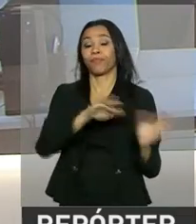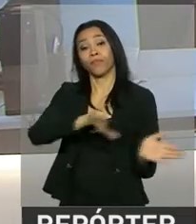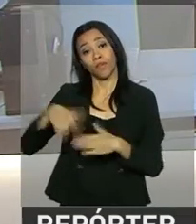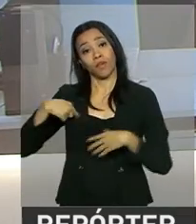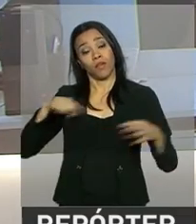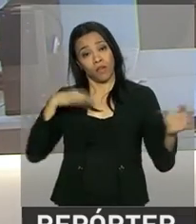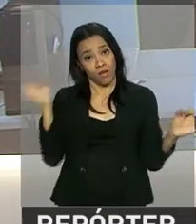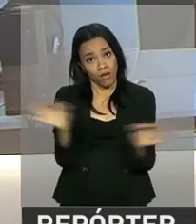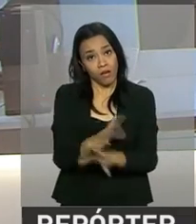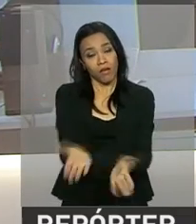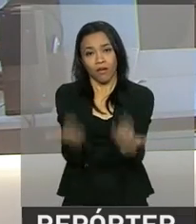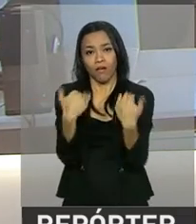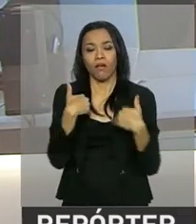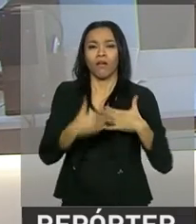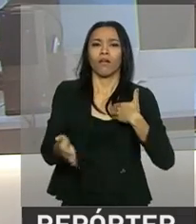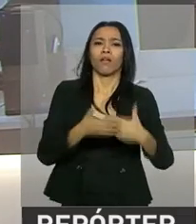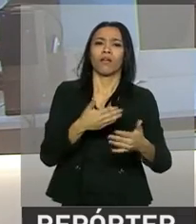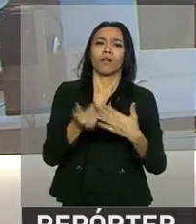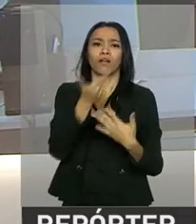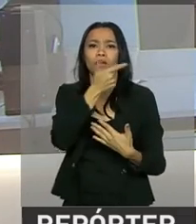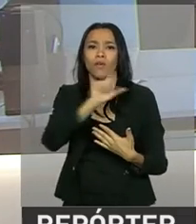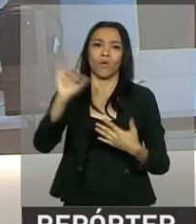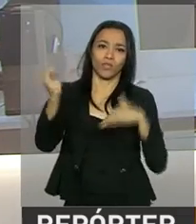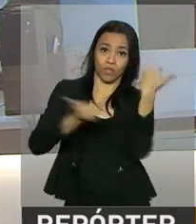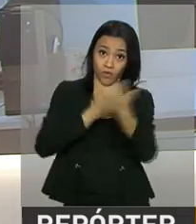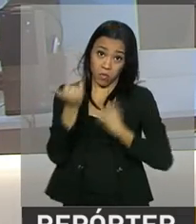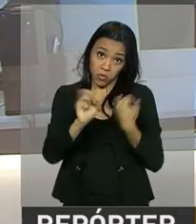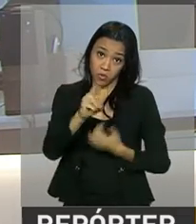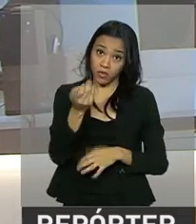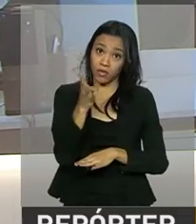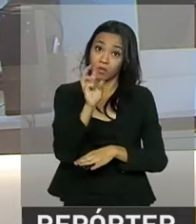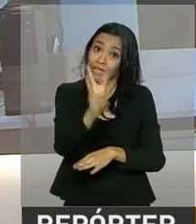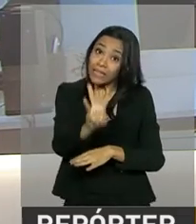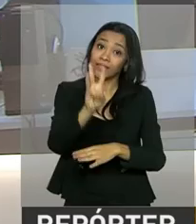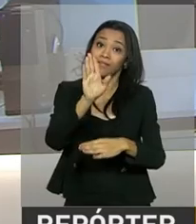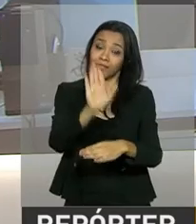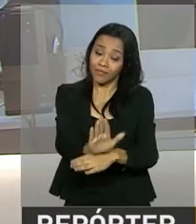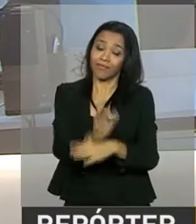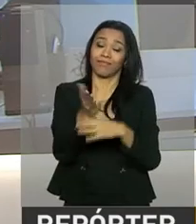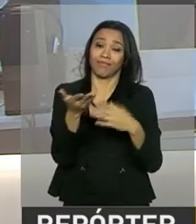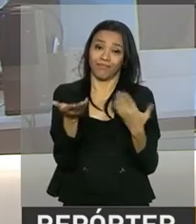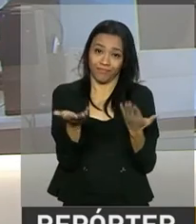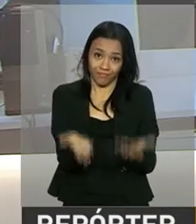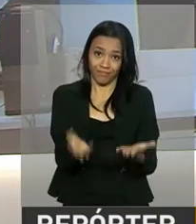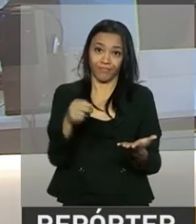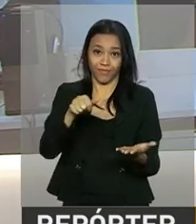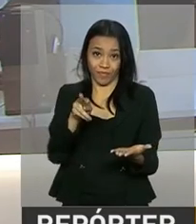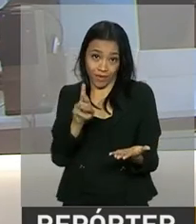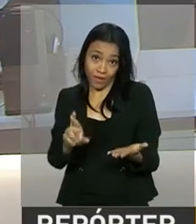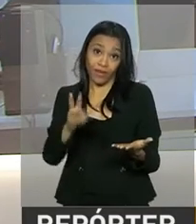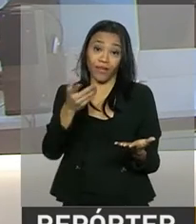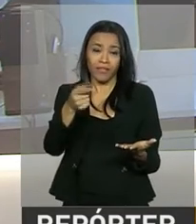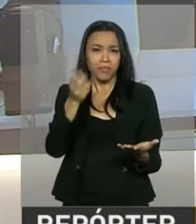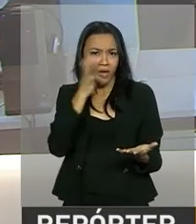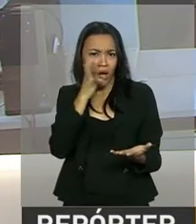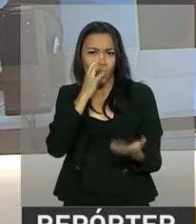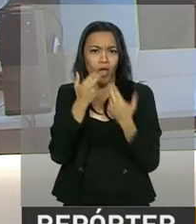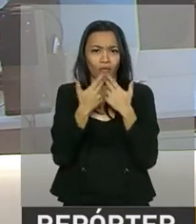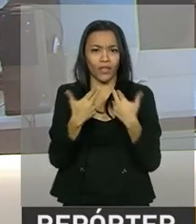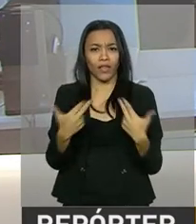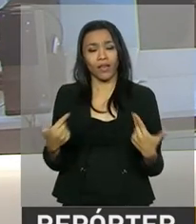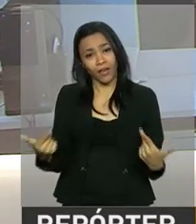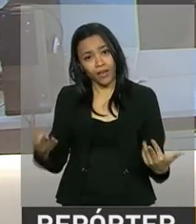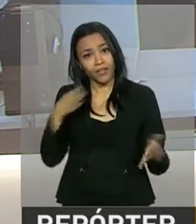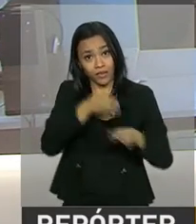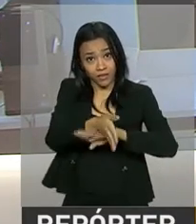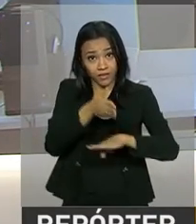voltamos a qualquer momento com outras informações ou às três da tarde na próxima edição do repórter br acompanhe também as novidades em